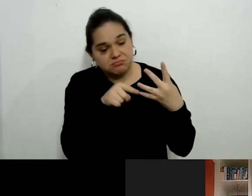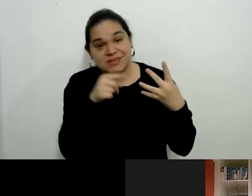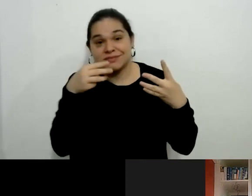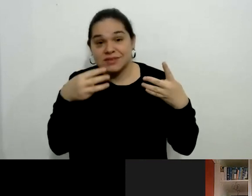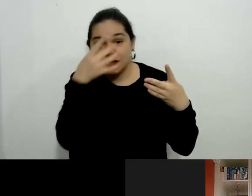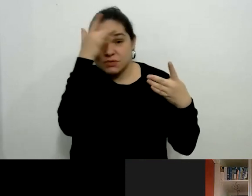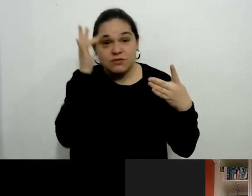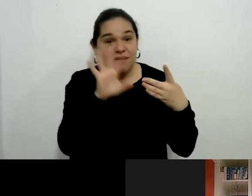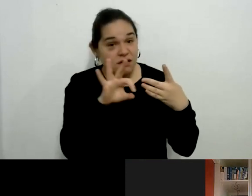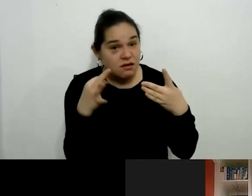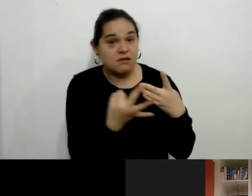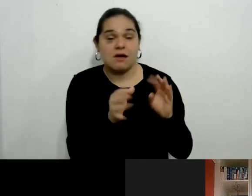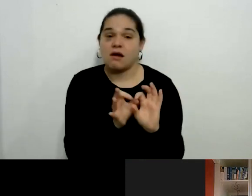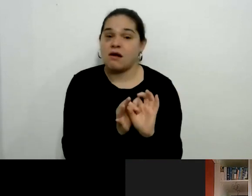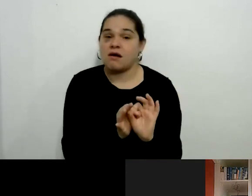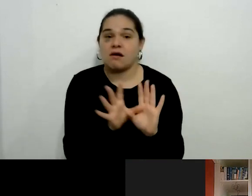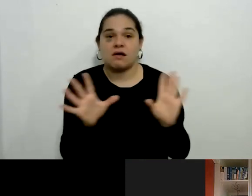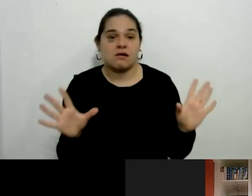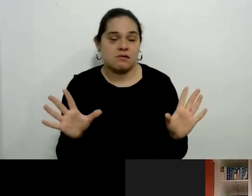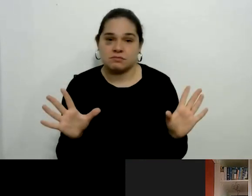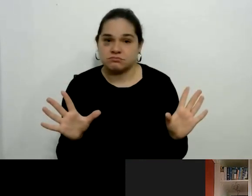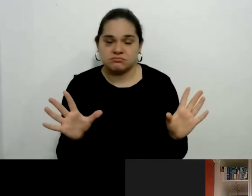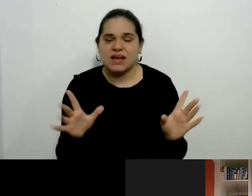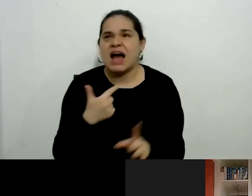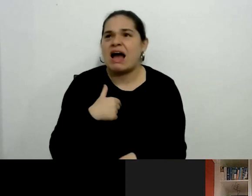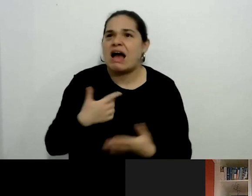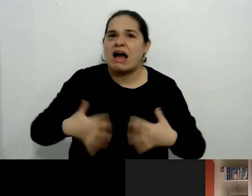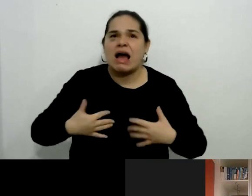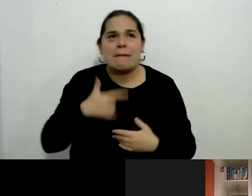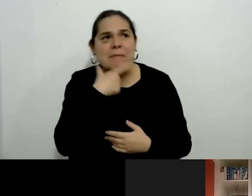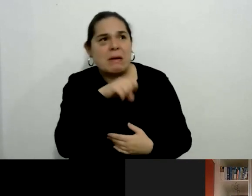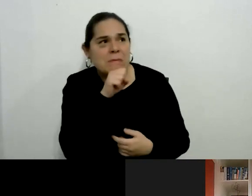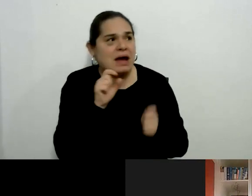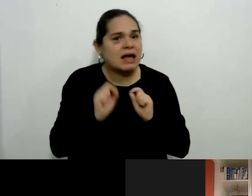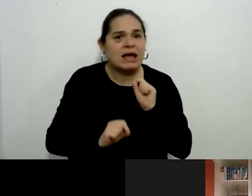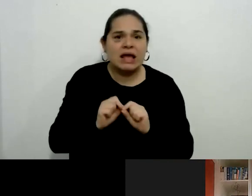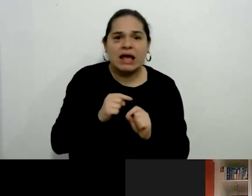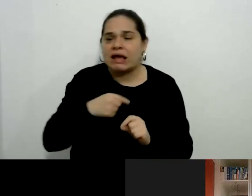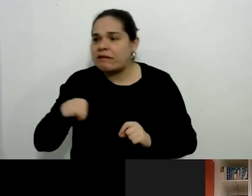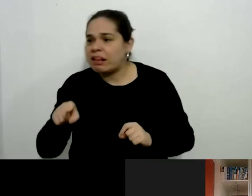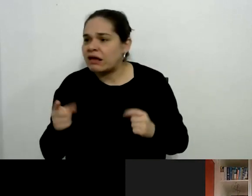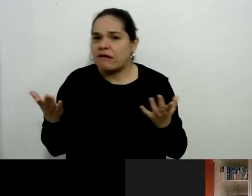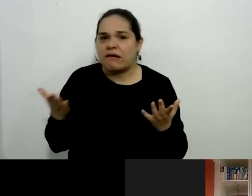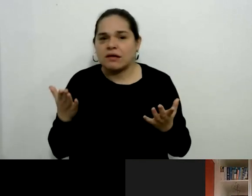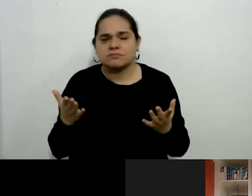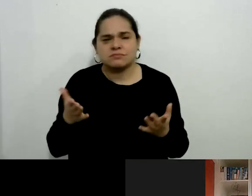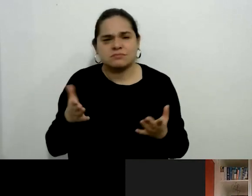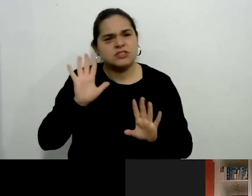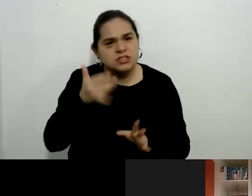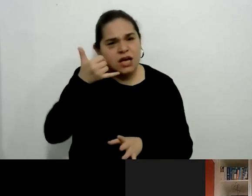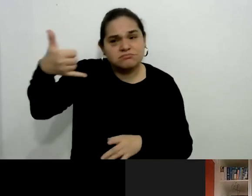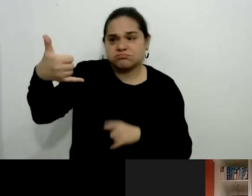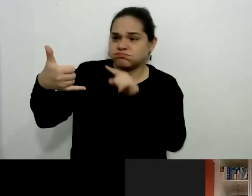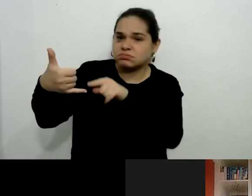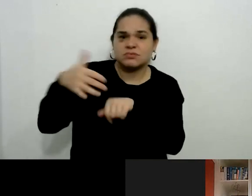a médico, você não vai precisar, vezes, ah, e agora? O pai está mal, quem que leva? Eu, irmão e tal. Não, já faz a consulta,